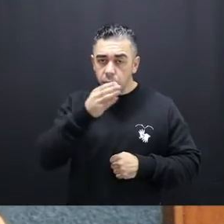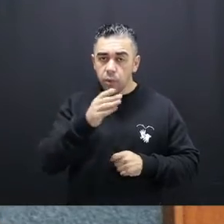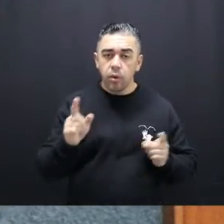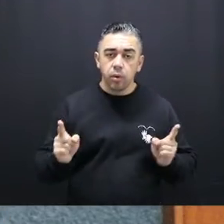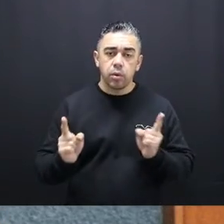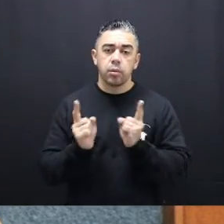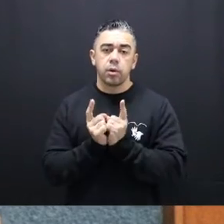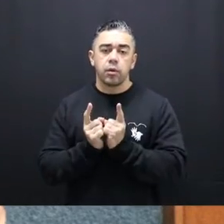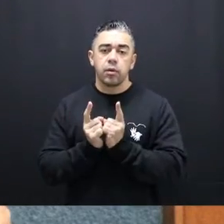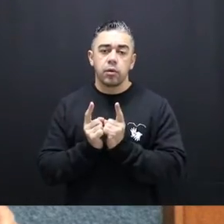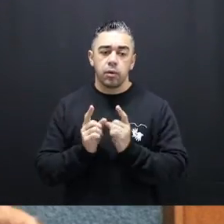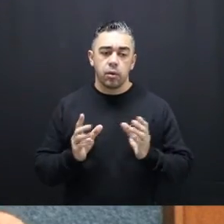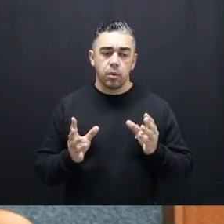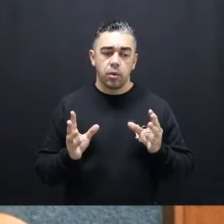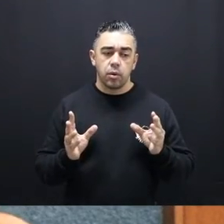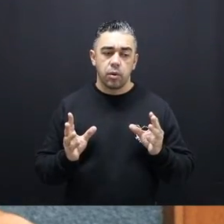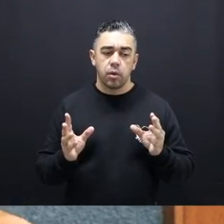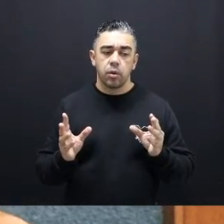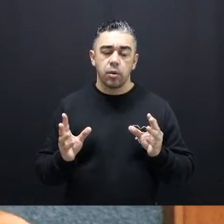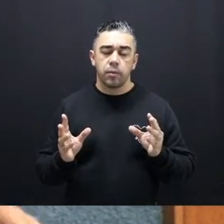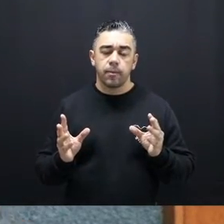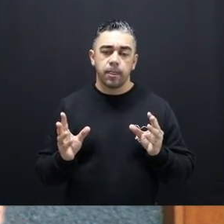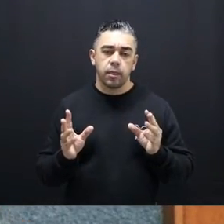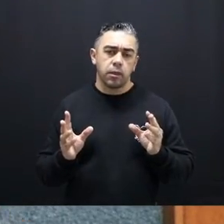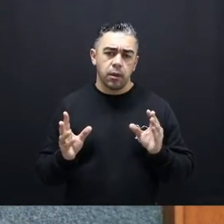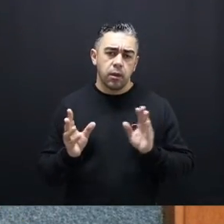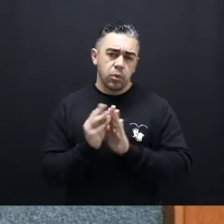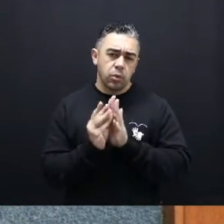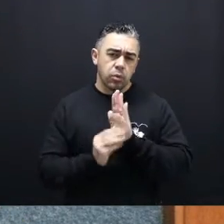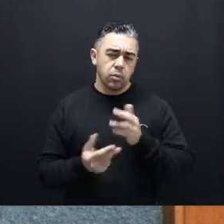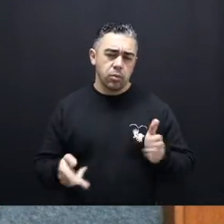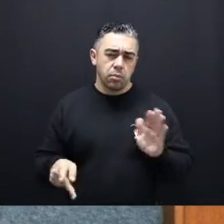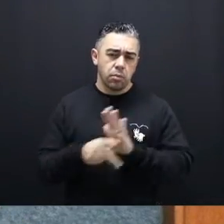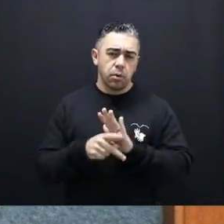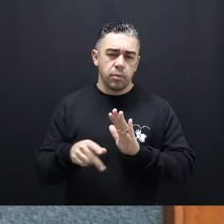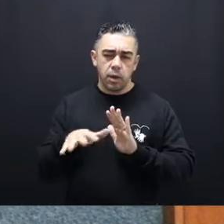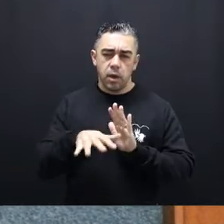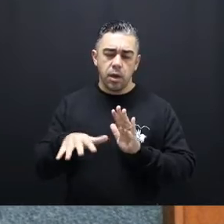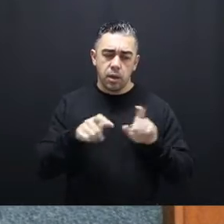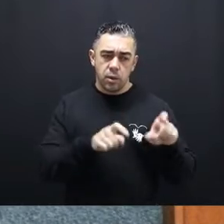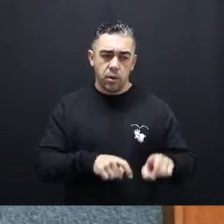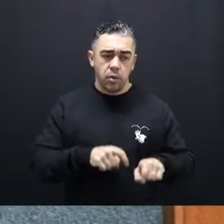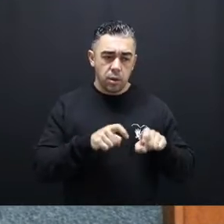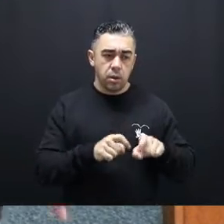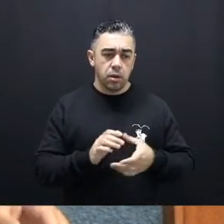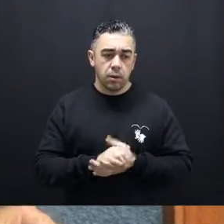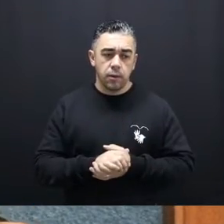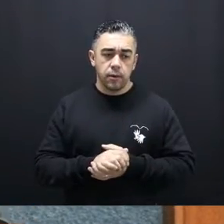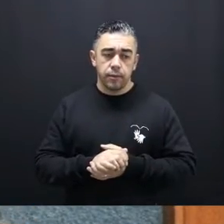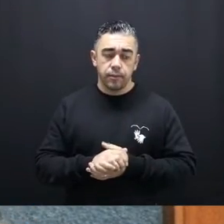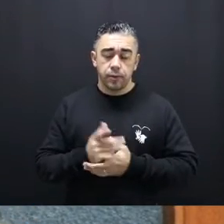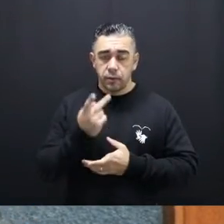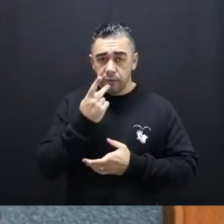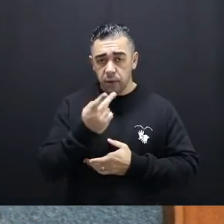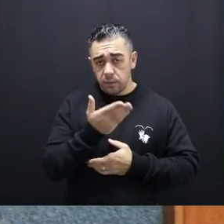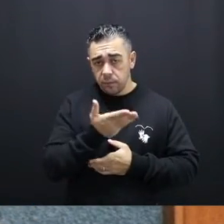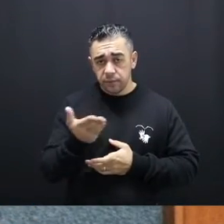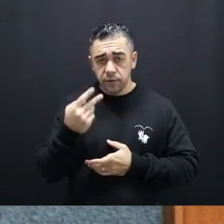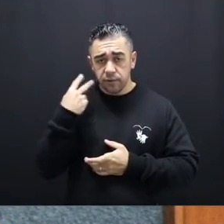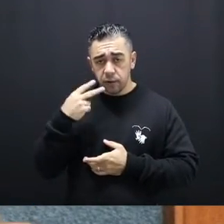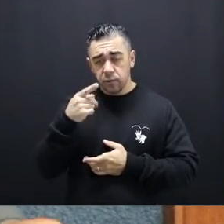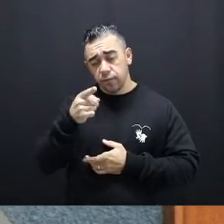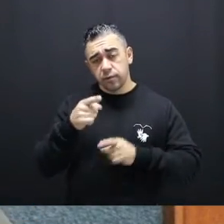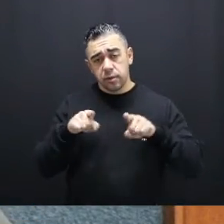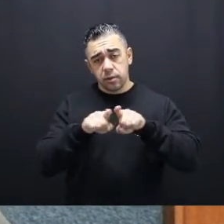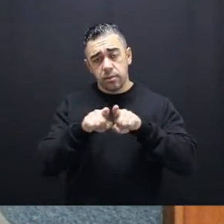bastante os conteúdos personalidade eu jurava aqui para porque aqui vou falar passa vereadores e que sabe por que